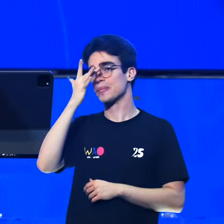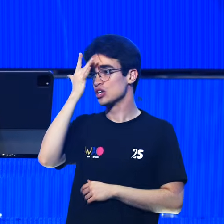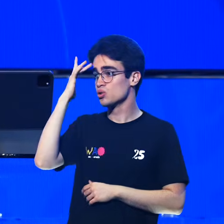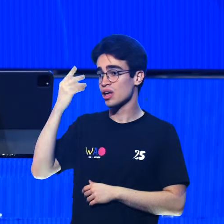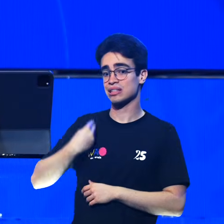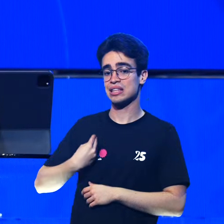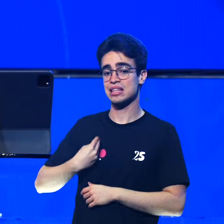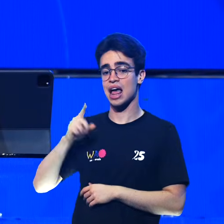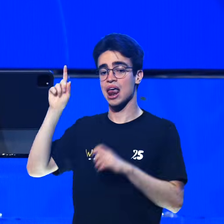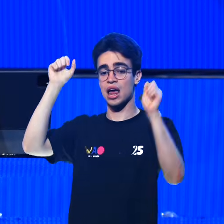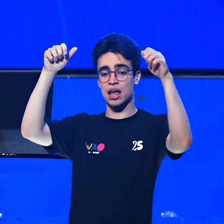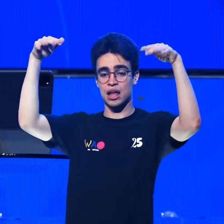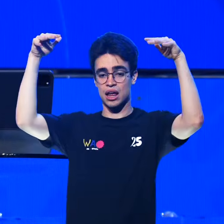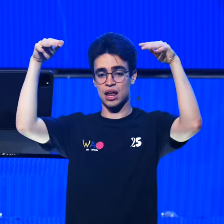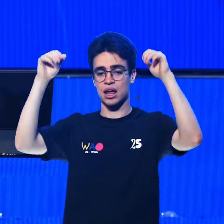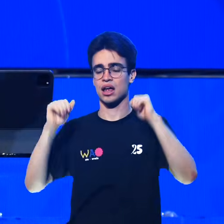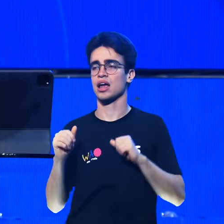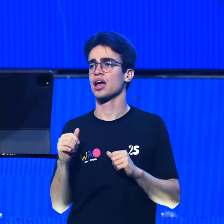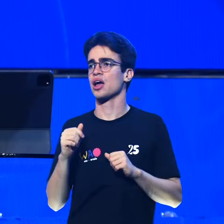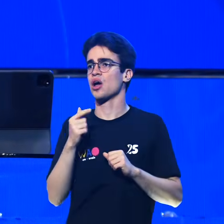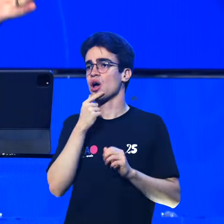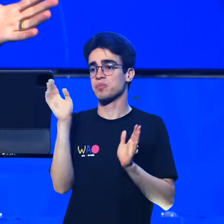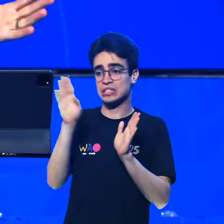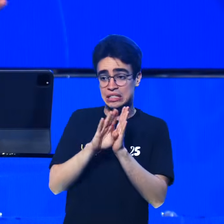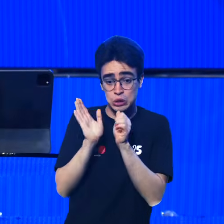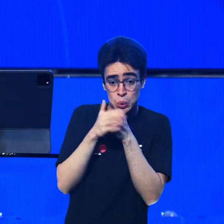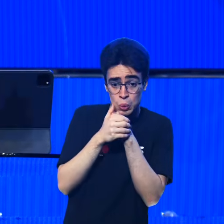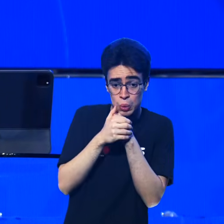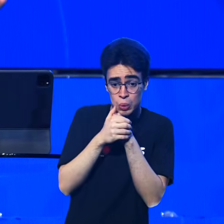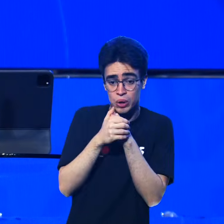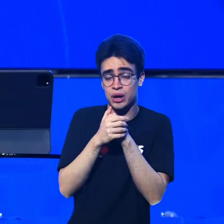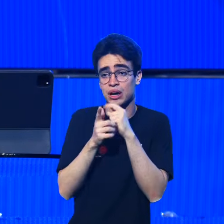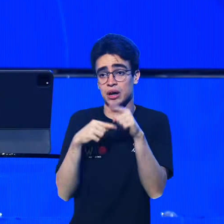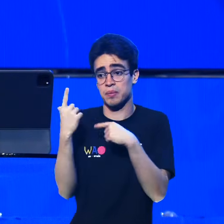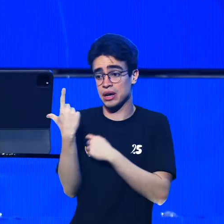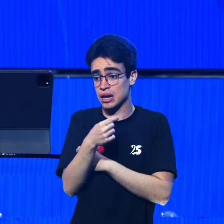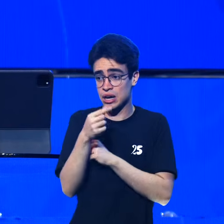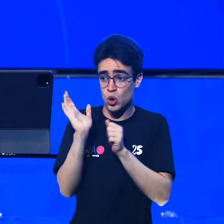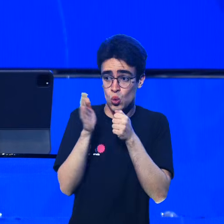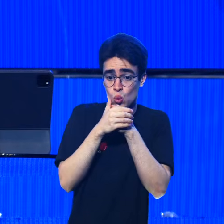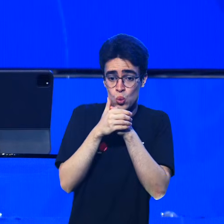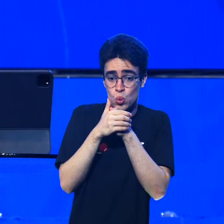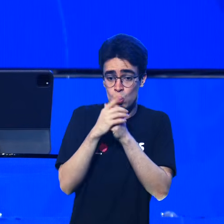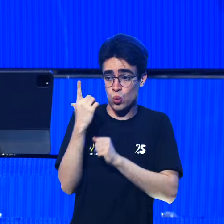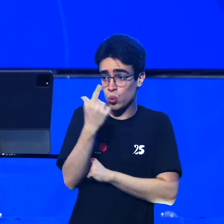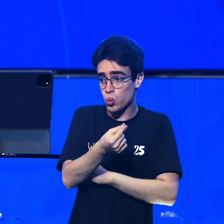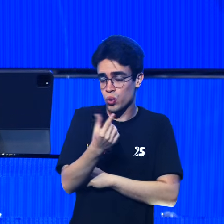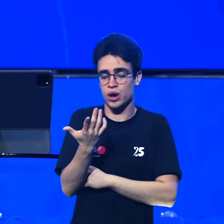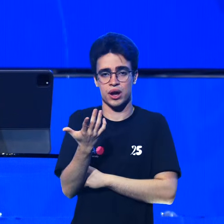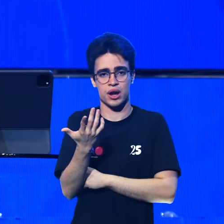mezanino. Ele entrava escondido e ia embora escondido.